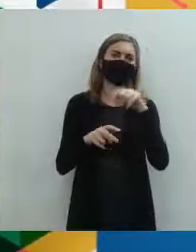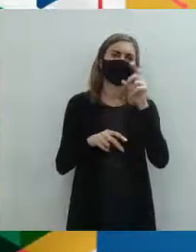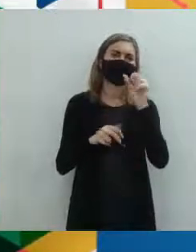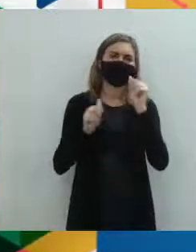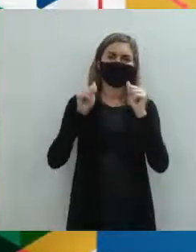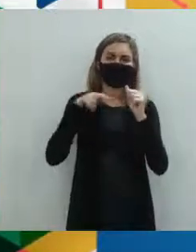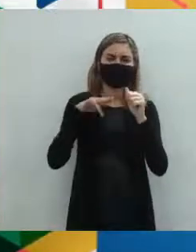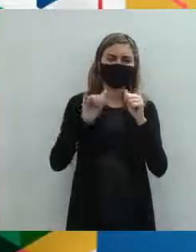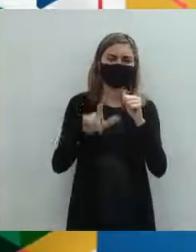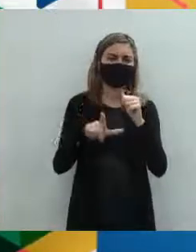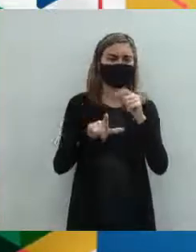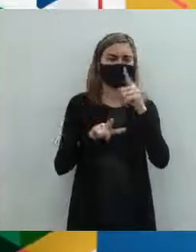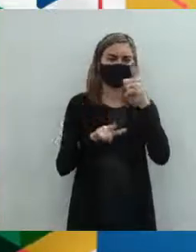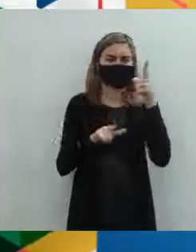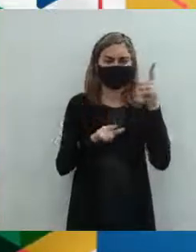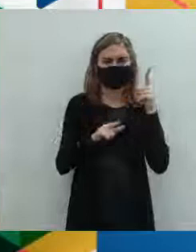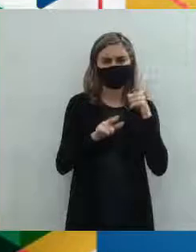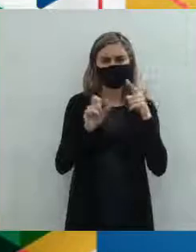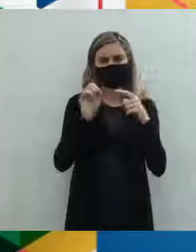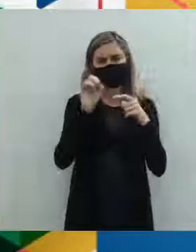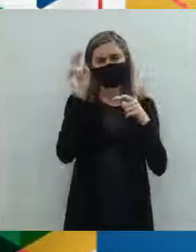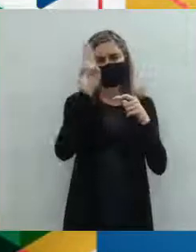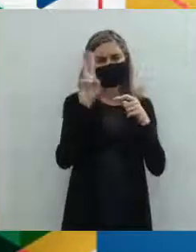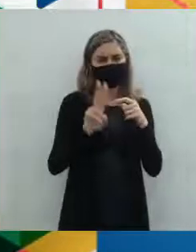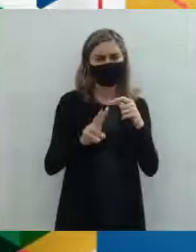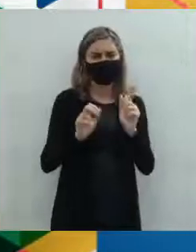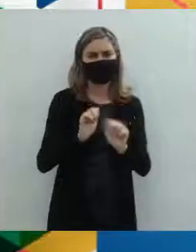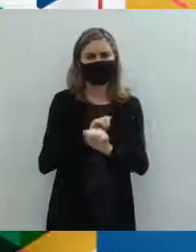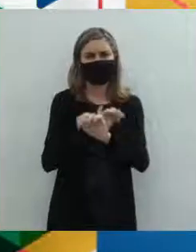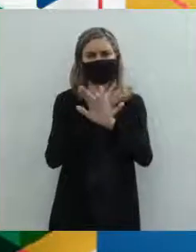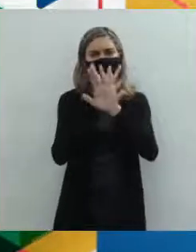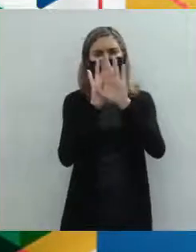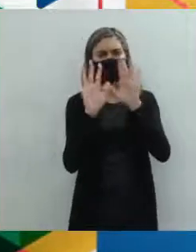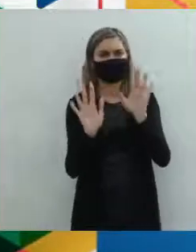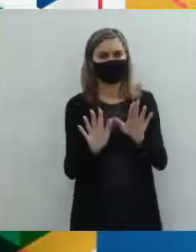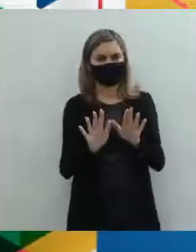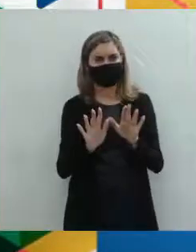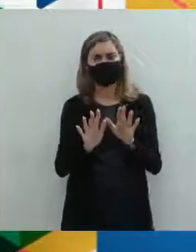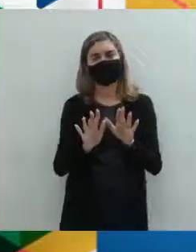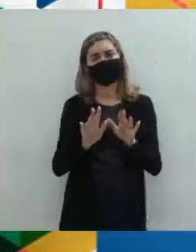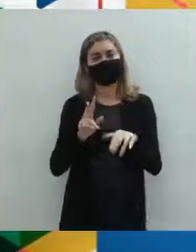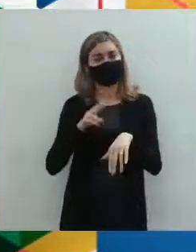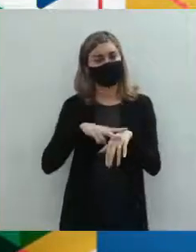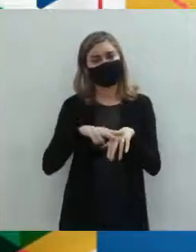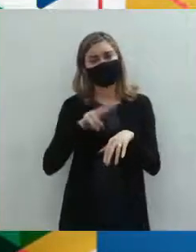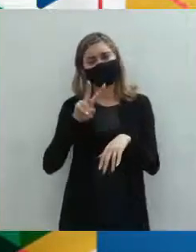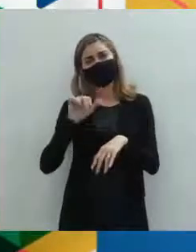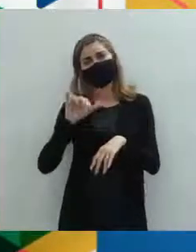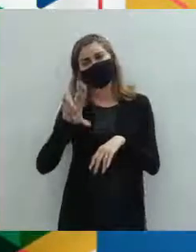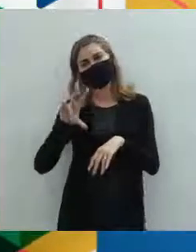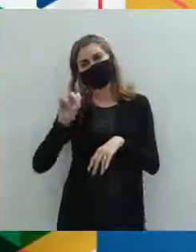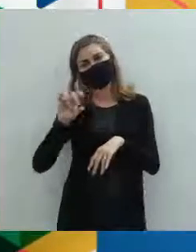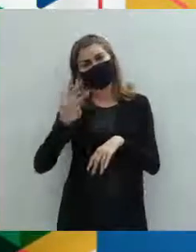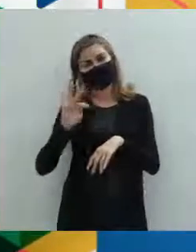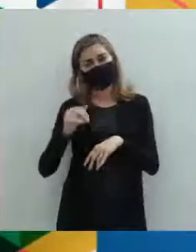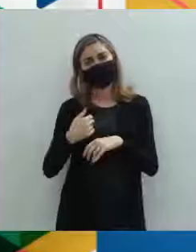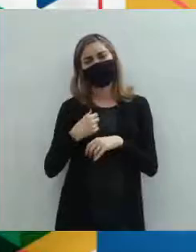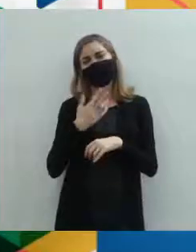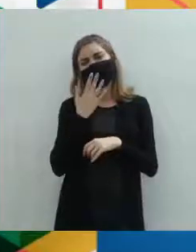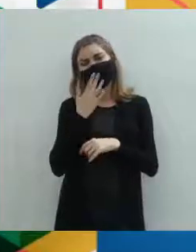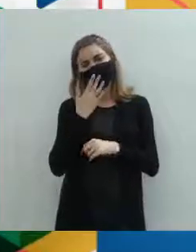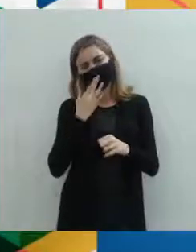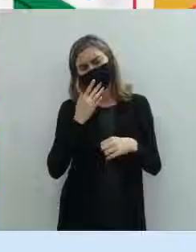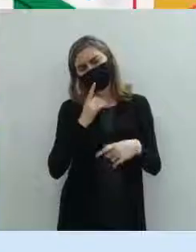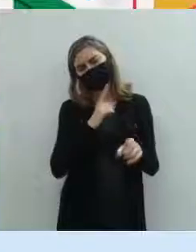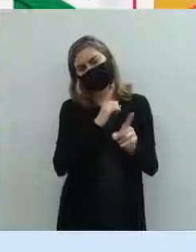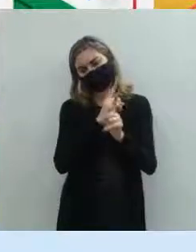anil. O anil é azul clarinho, tá, gente? O azul e o violeta, tá? São essas as cores que a gente